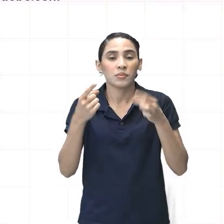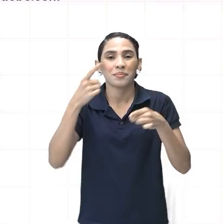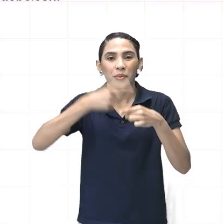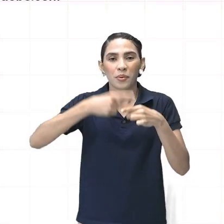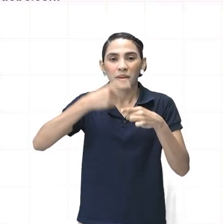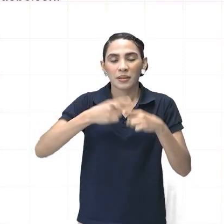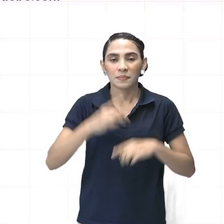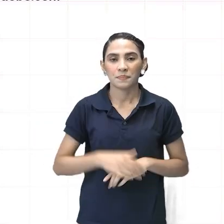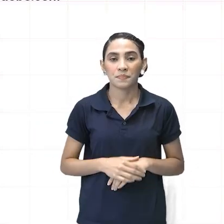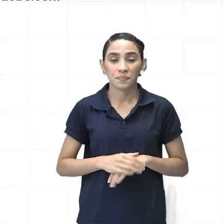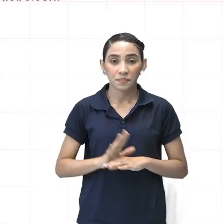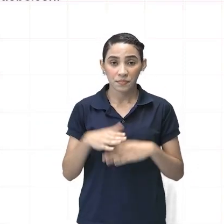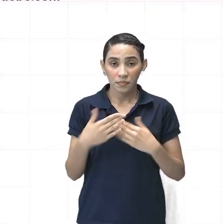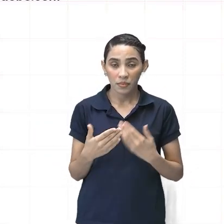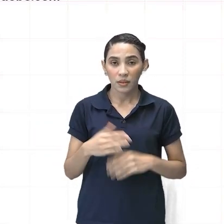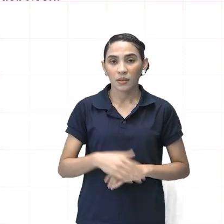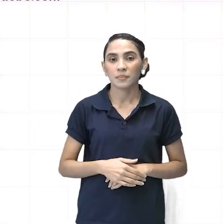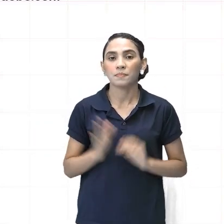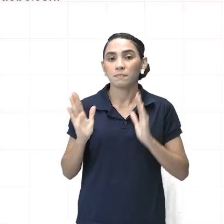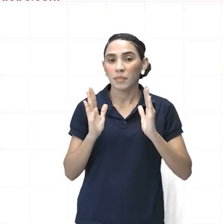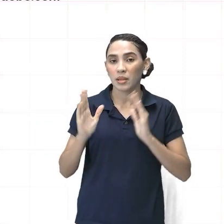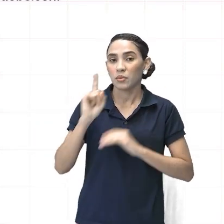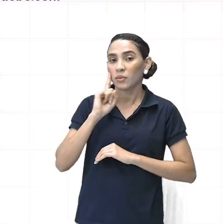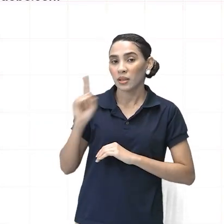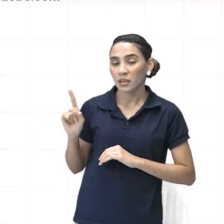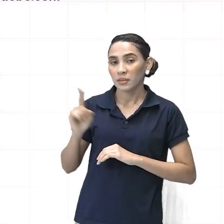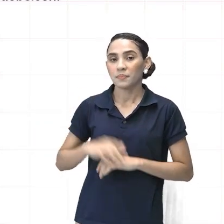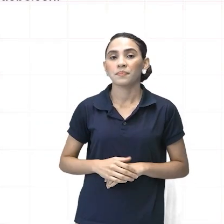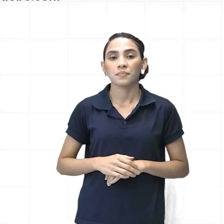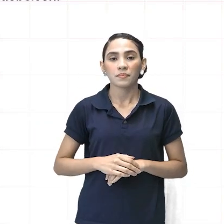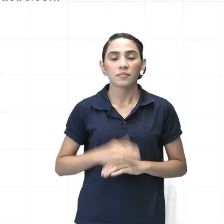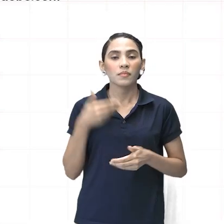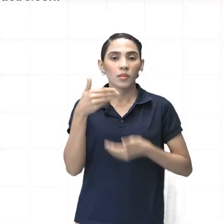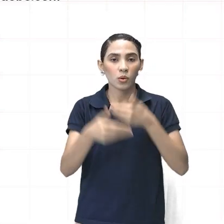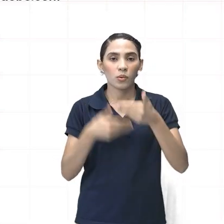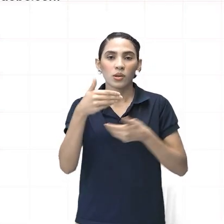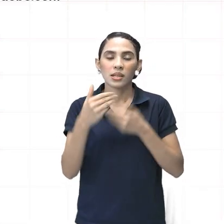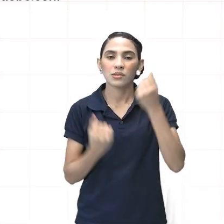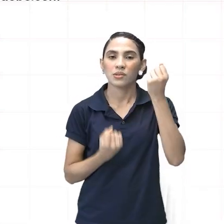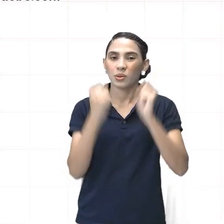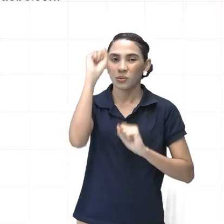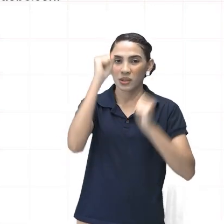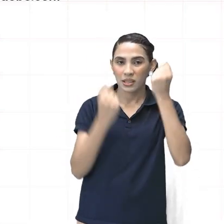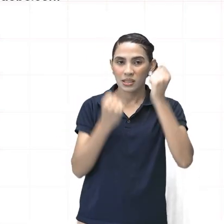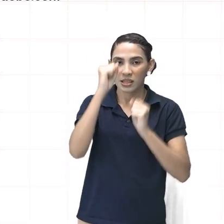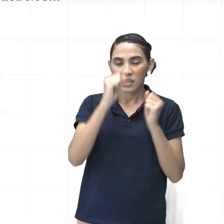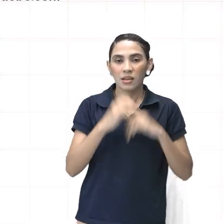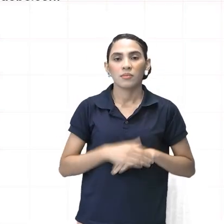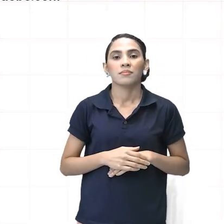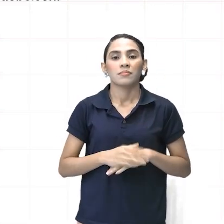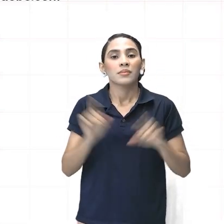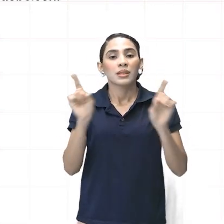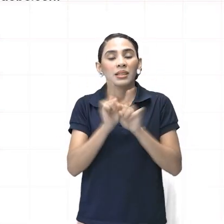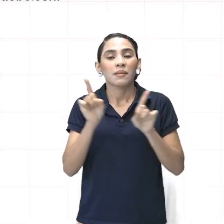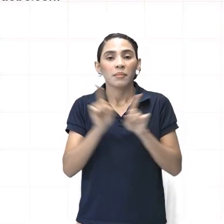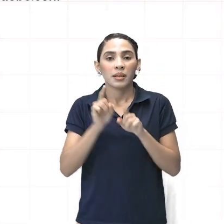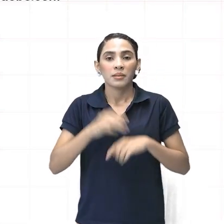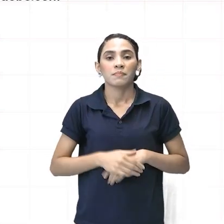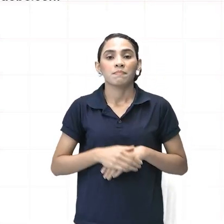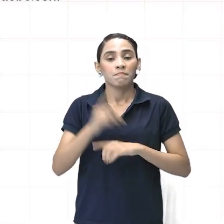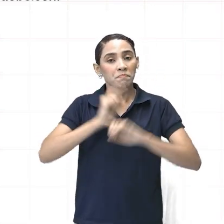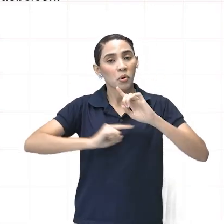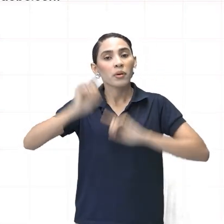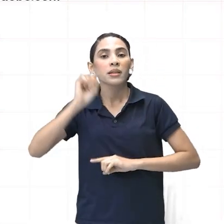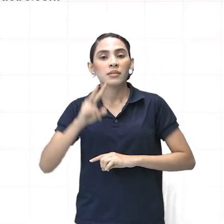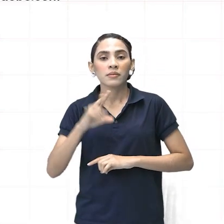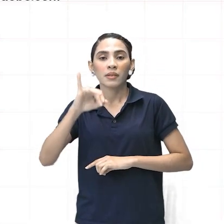quê? Porque nesse período, né, ali do processo de industrialização, ao mesmo tempo, com o progresso que